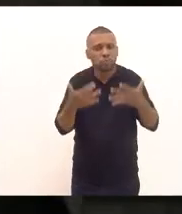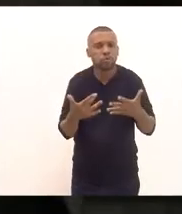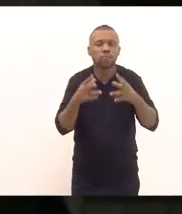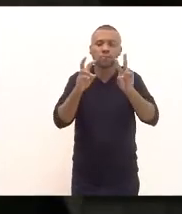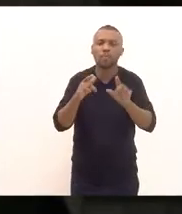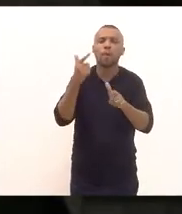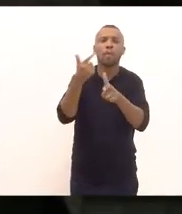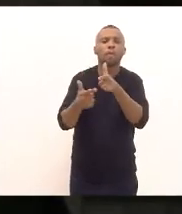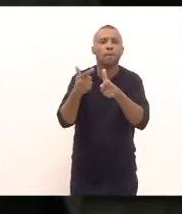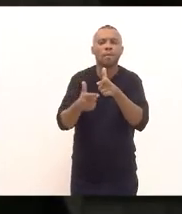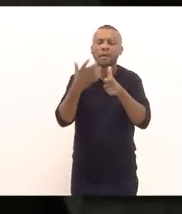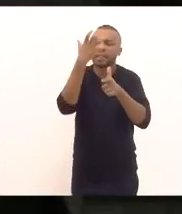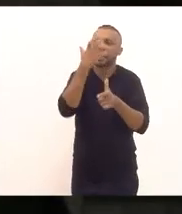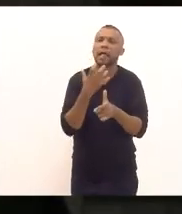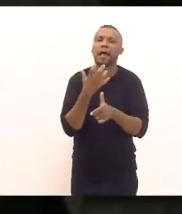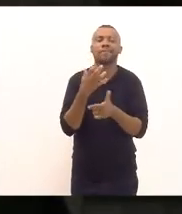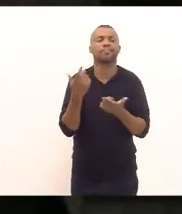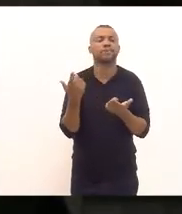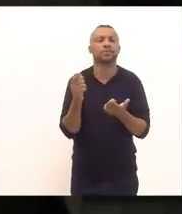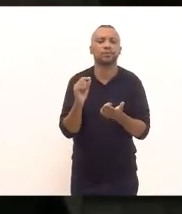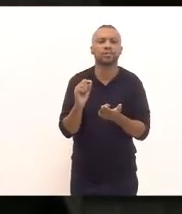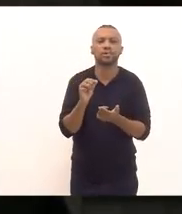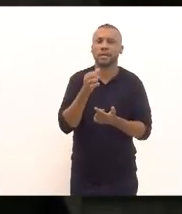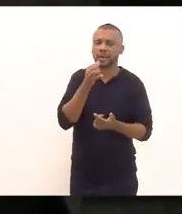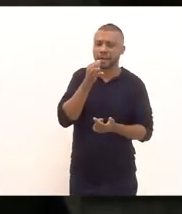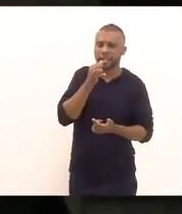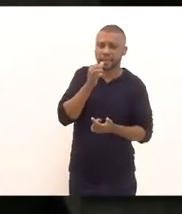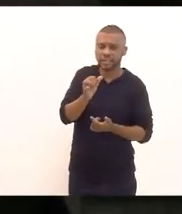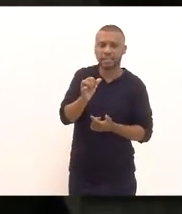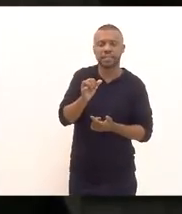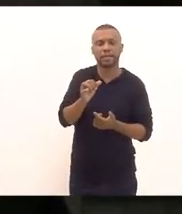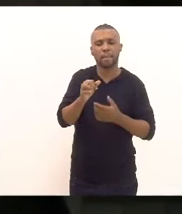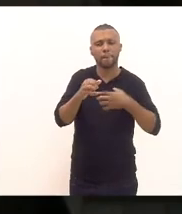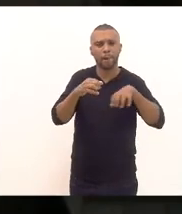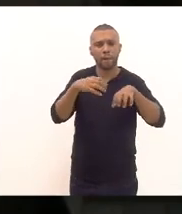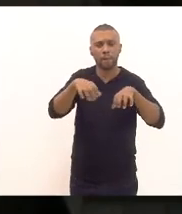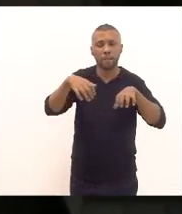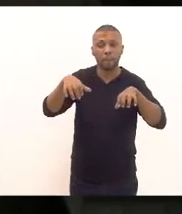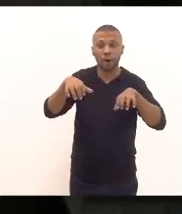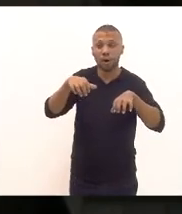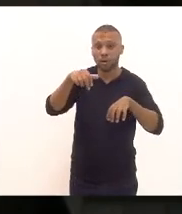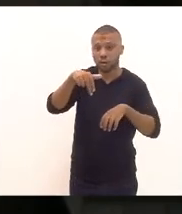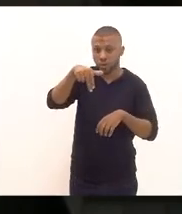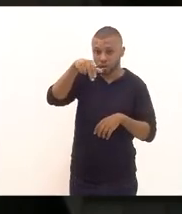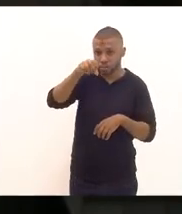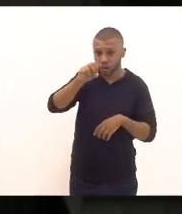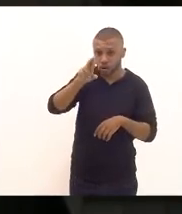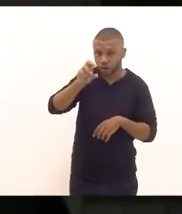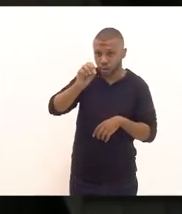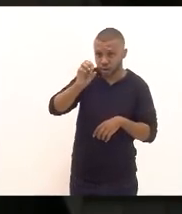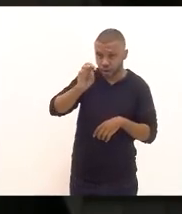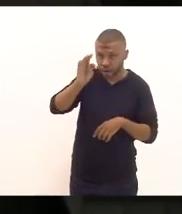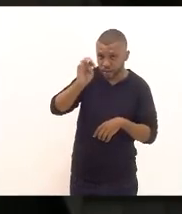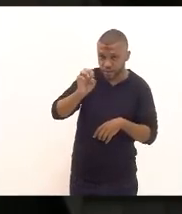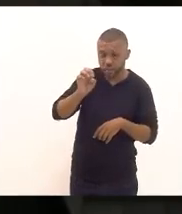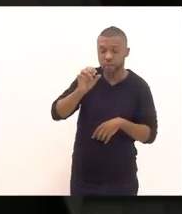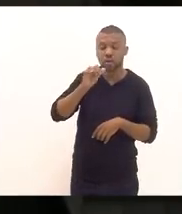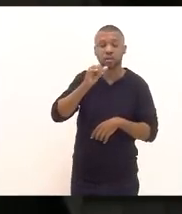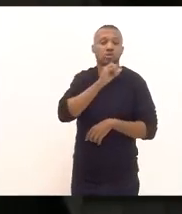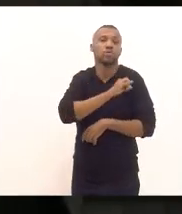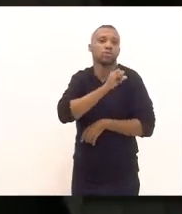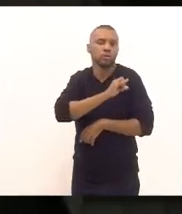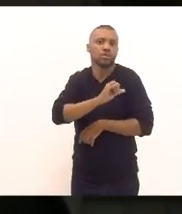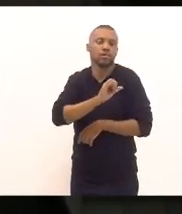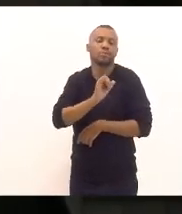problemas gravíssimos de distribuição de energia elétrica no Noroeste no estado eu cheguei afirmar em reunião recente e